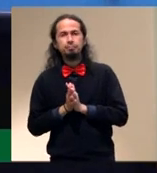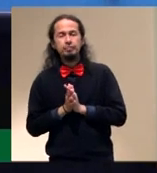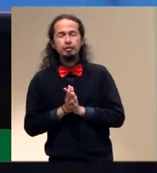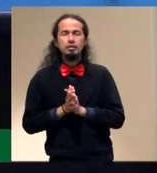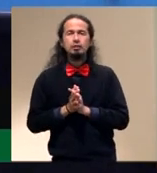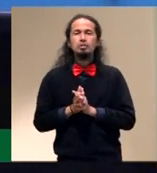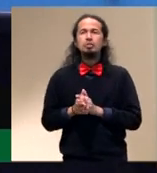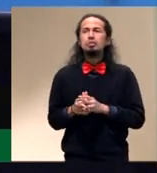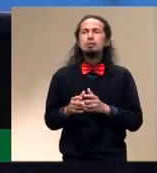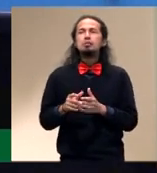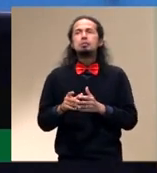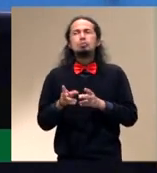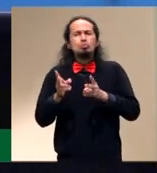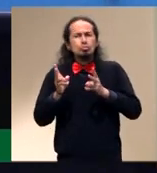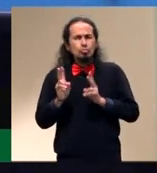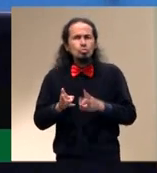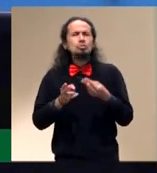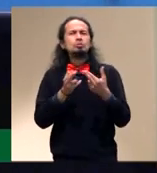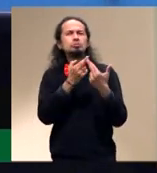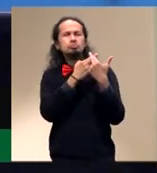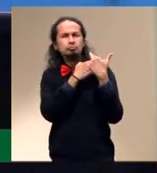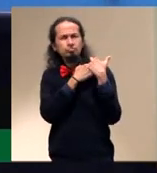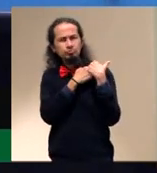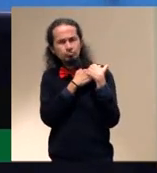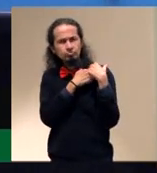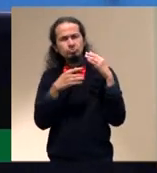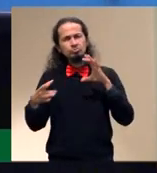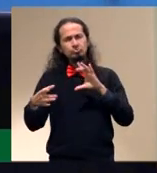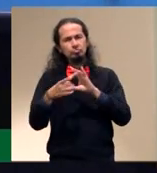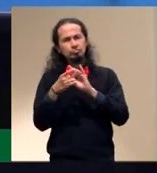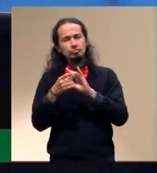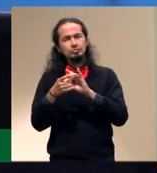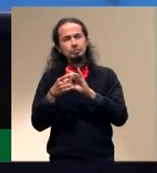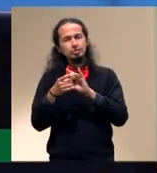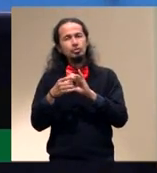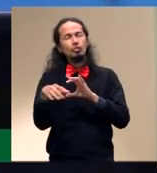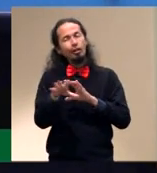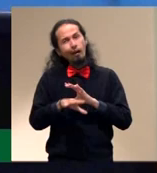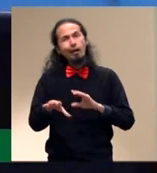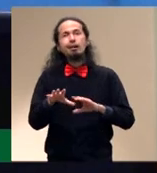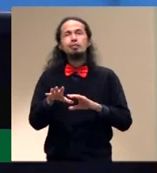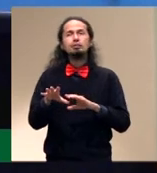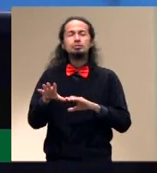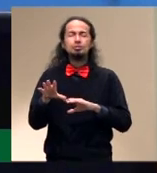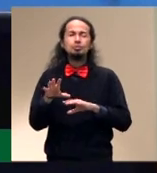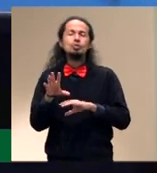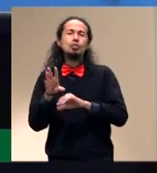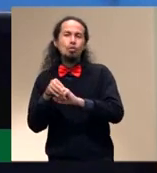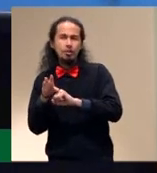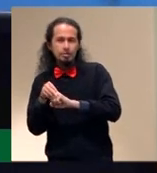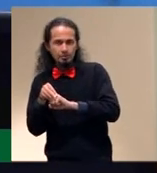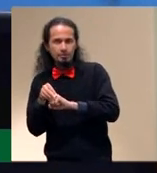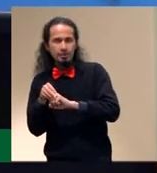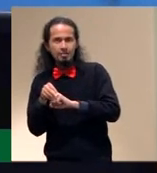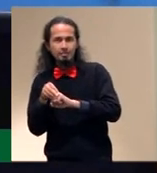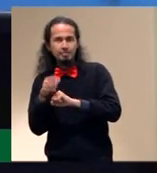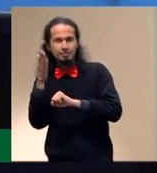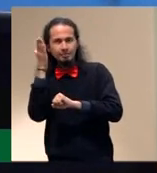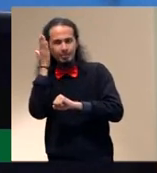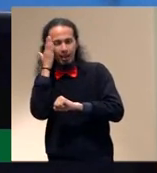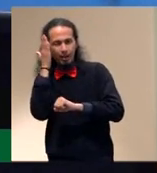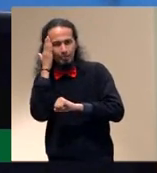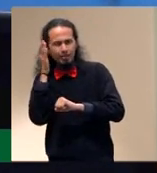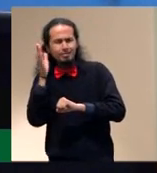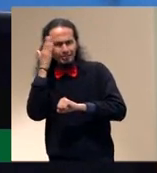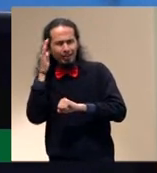um compromisso, uma vinculação com áreas de conhecimento. Então, o que eu estou falando com áreas de conhecimento? Estou falando